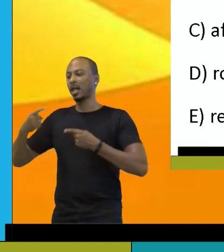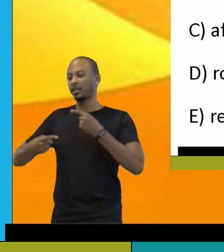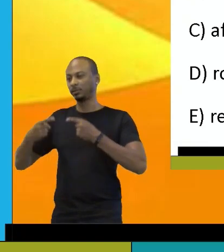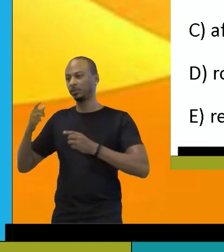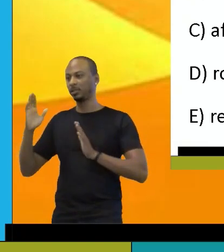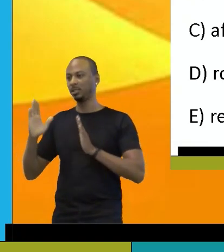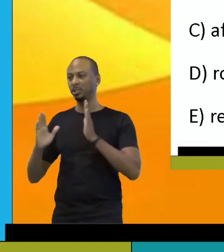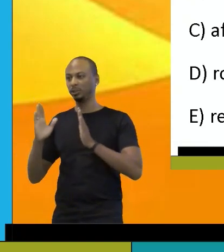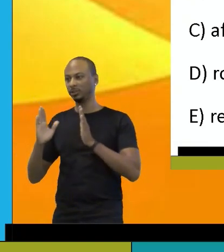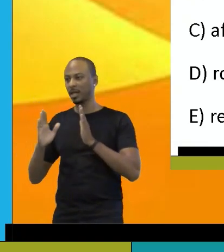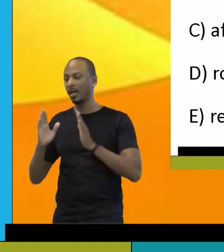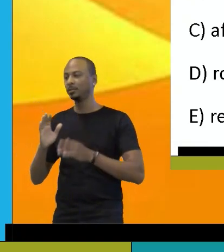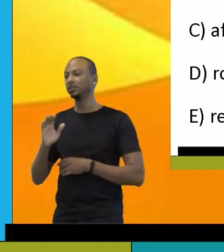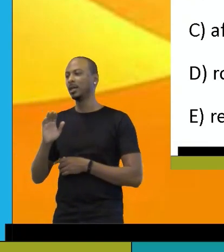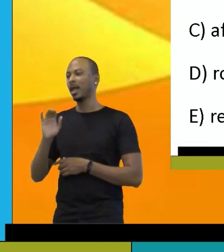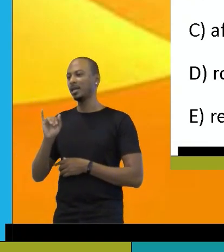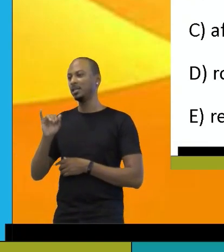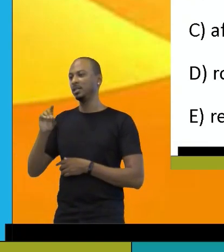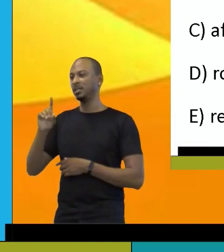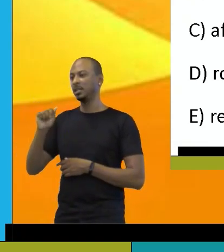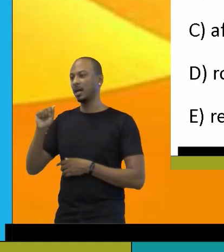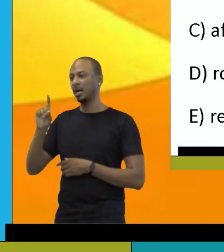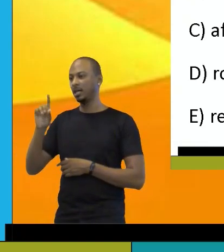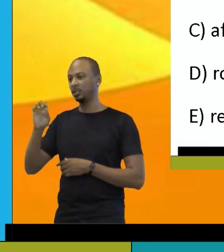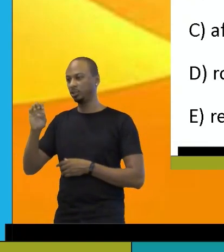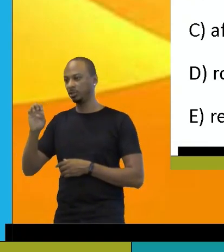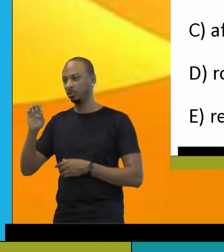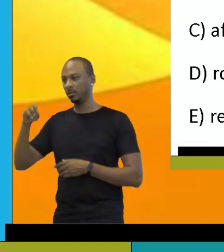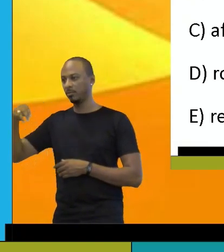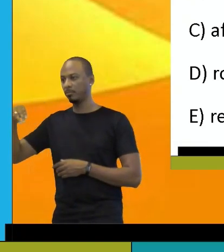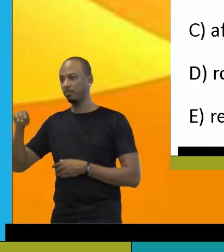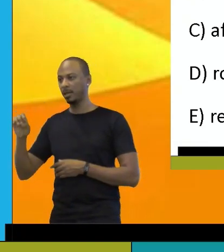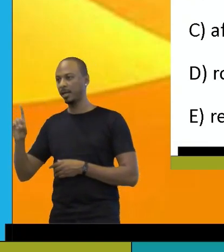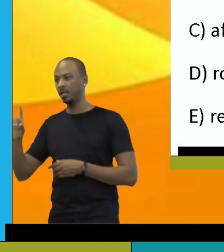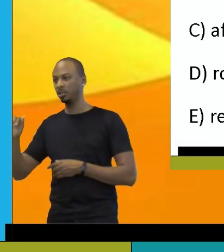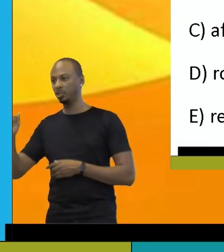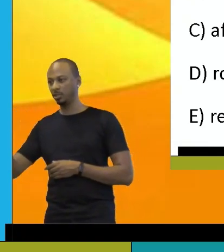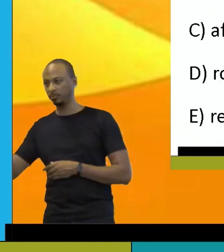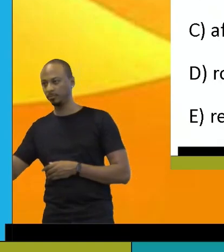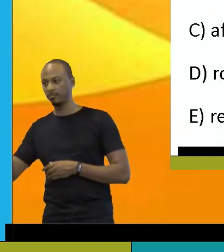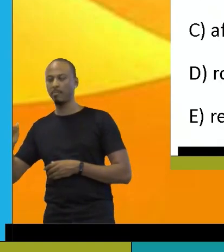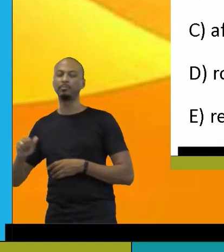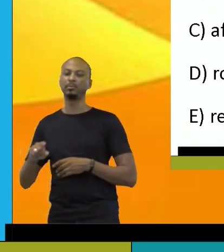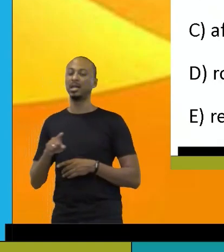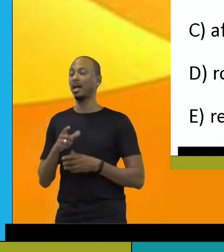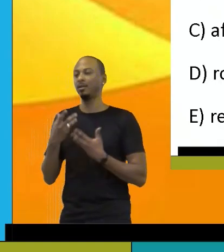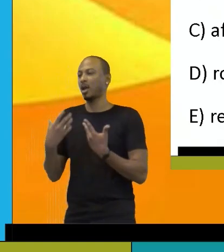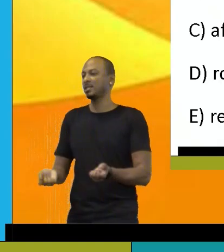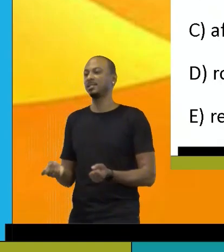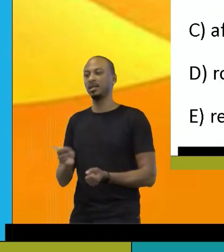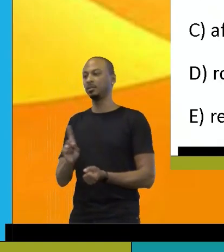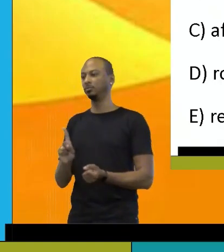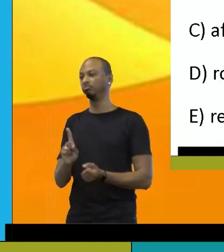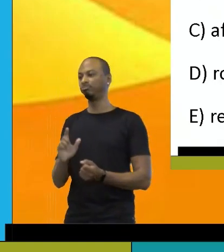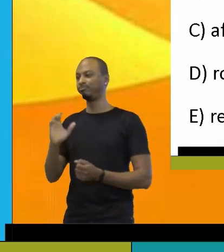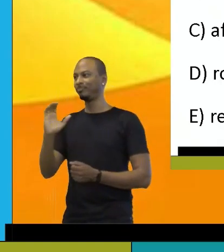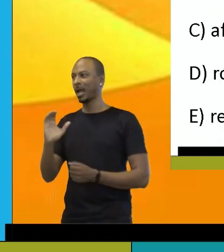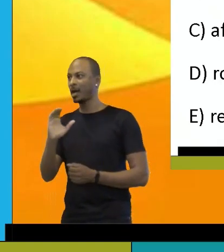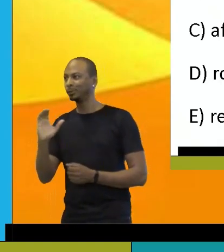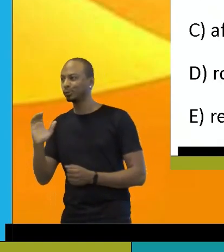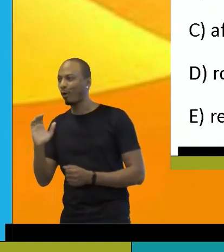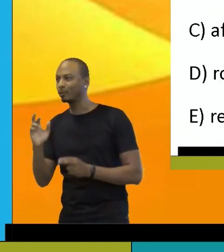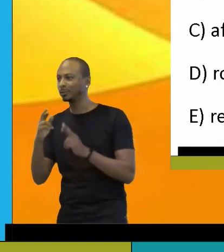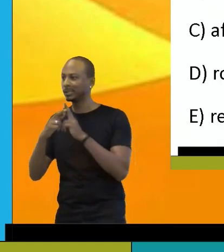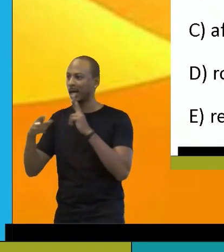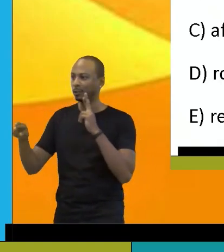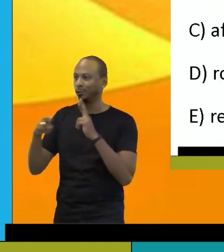Média. Ele rompe também com essa interferência. Ele não aceita nenhum tipo de idealização e ele também